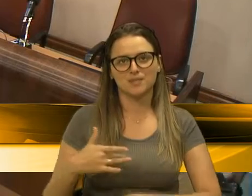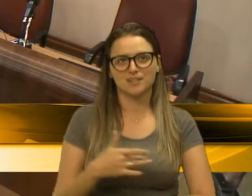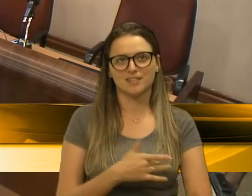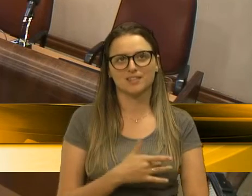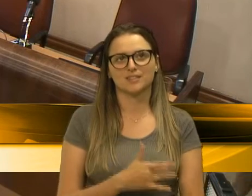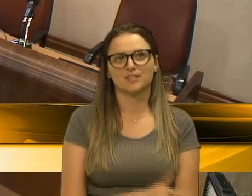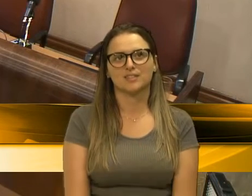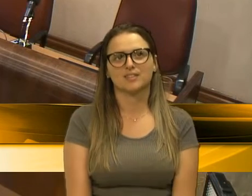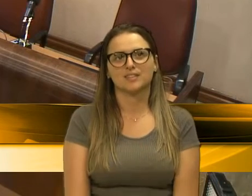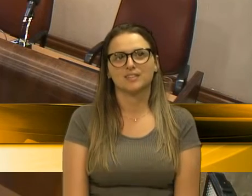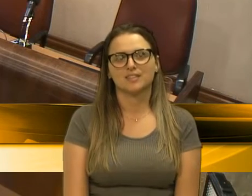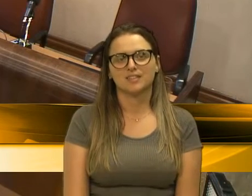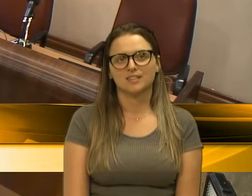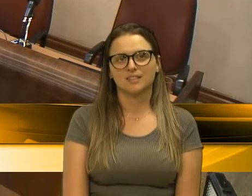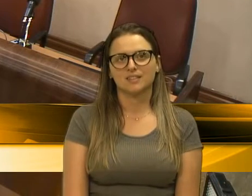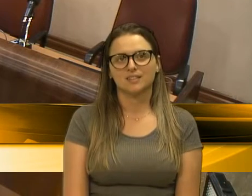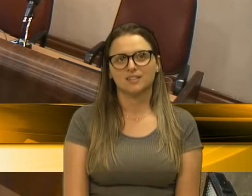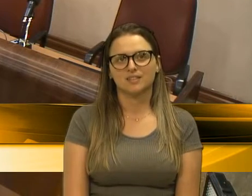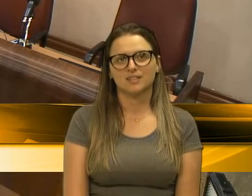vereador.